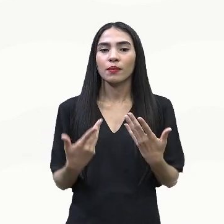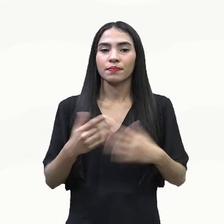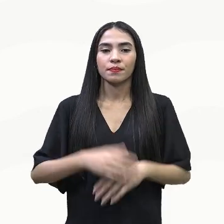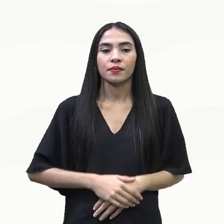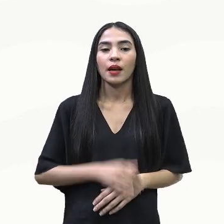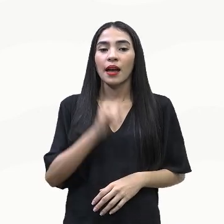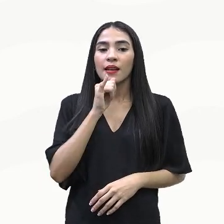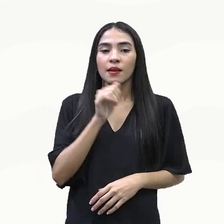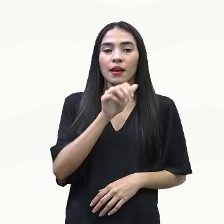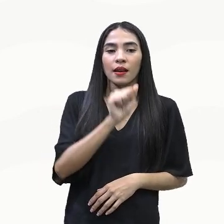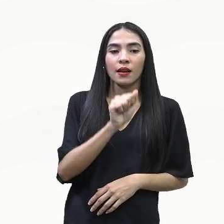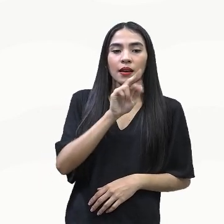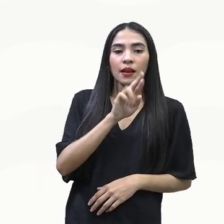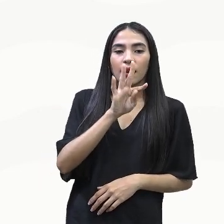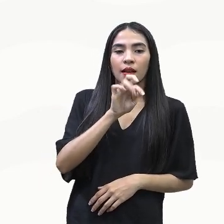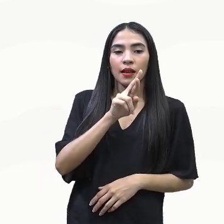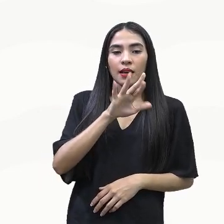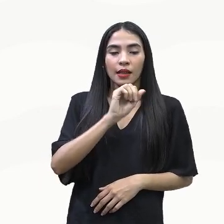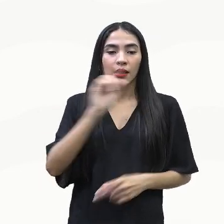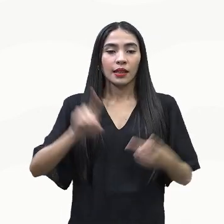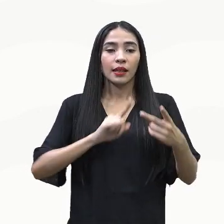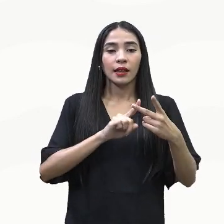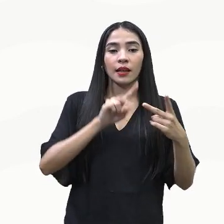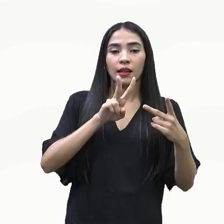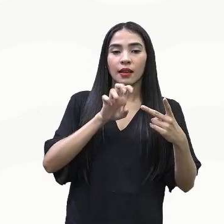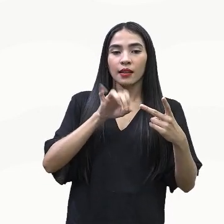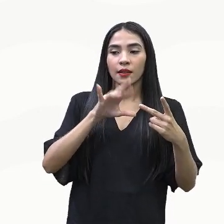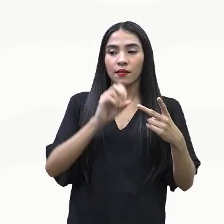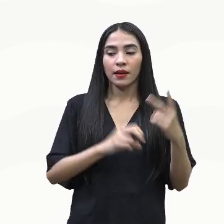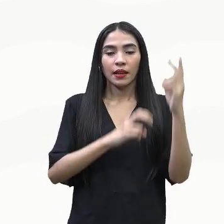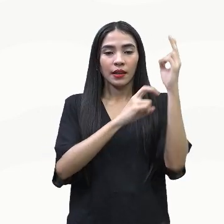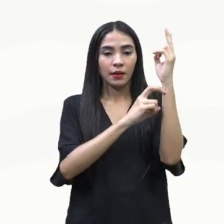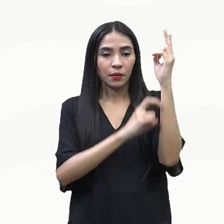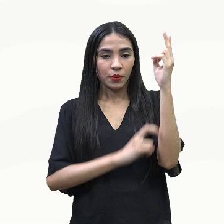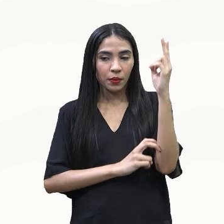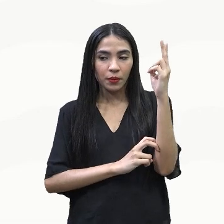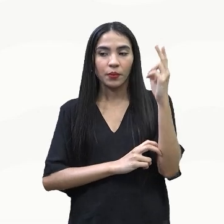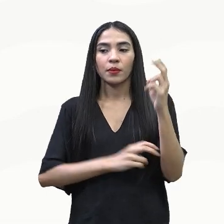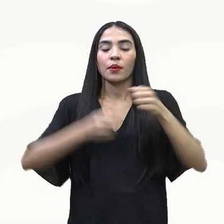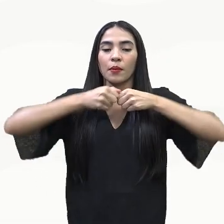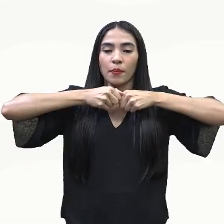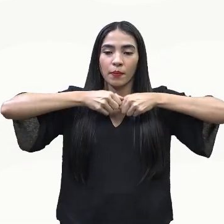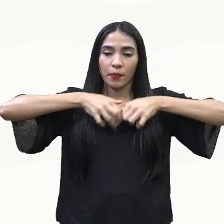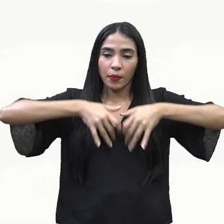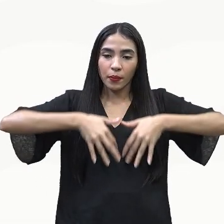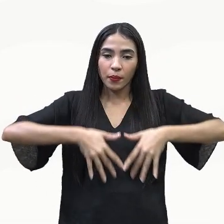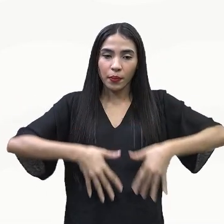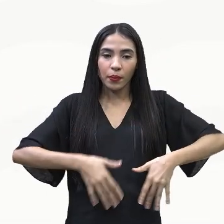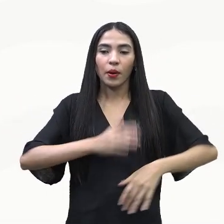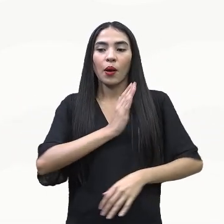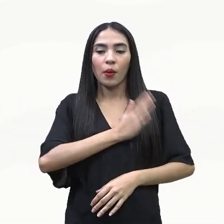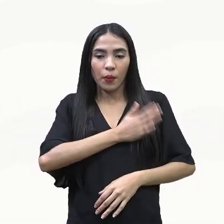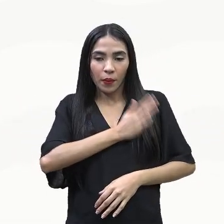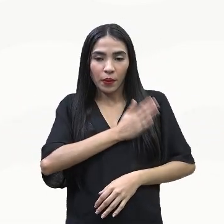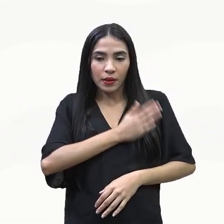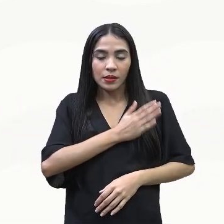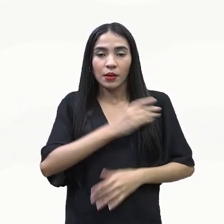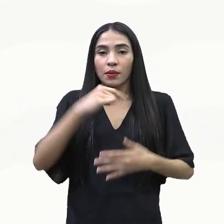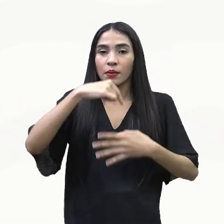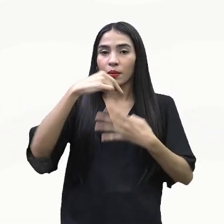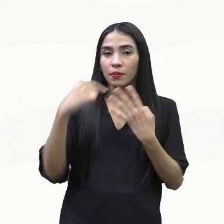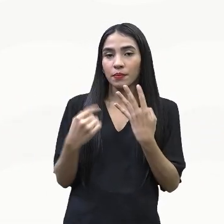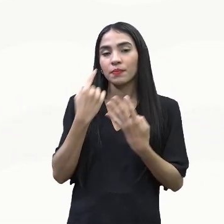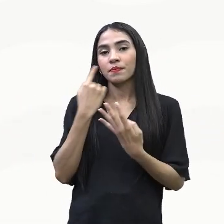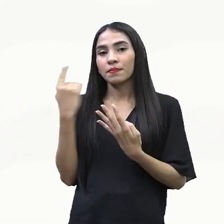As artérias, as veias, os capilares, o coração. Todos esses órgãos